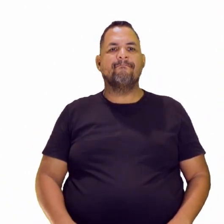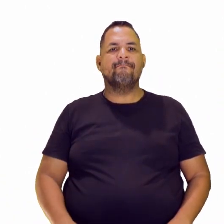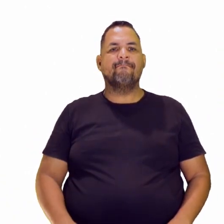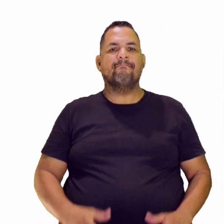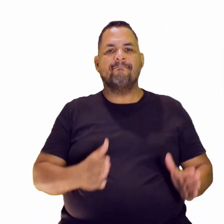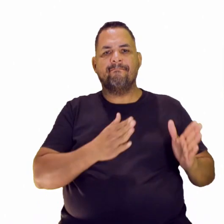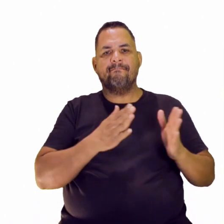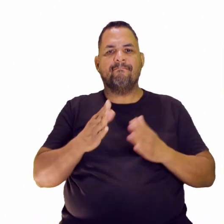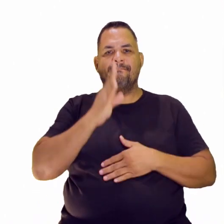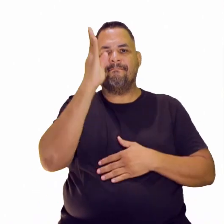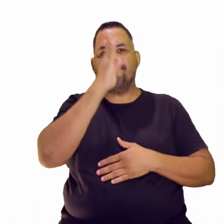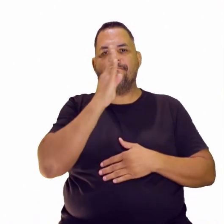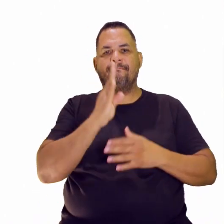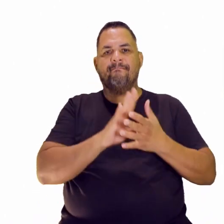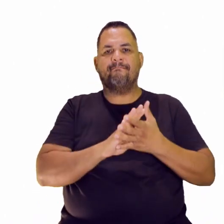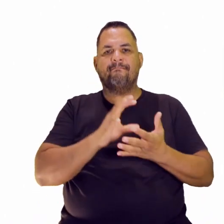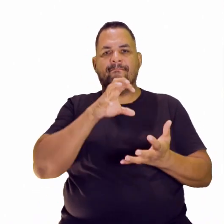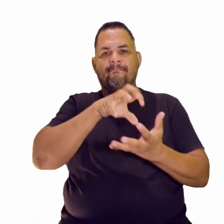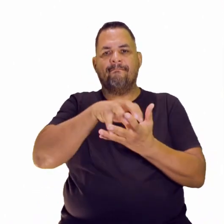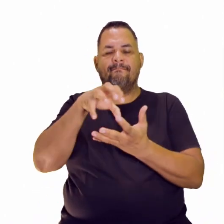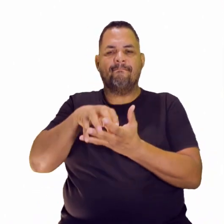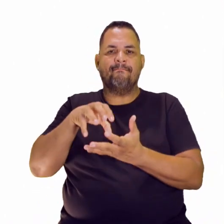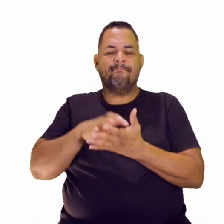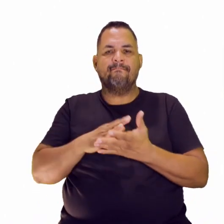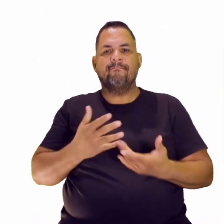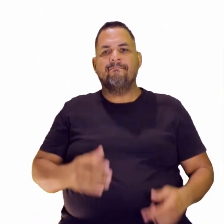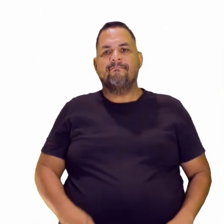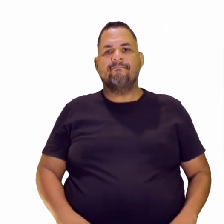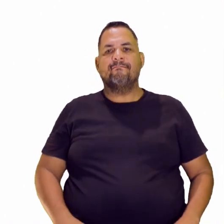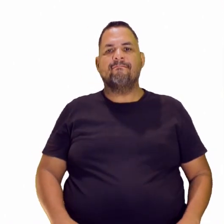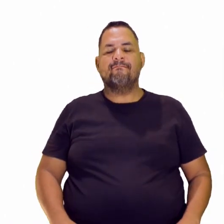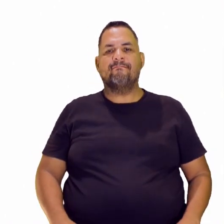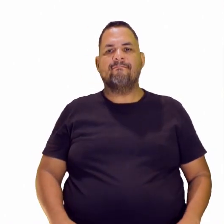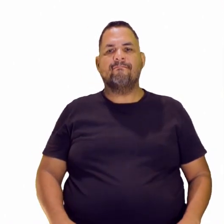Na época do Brasil colônia,